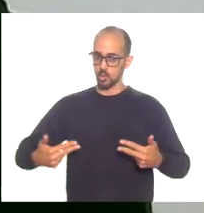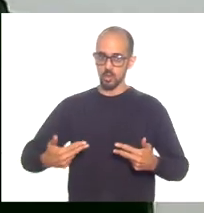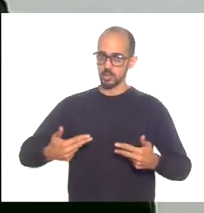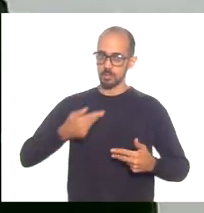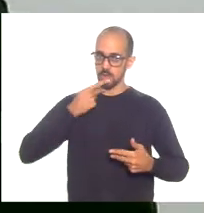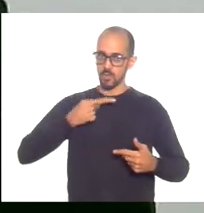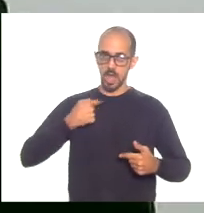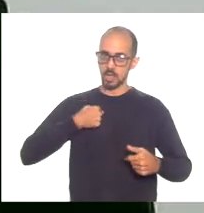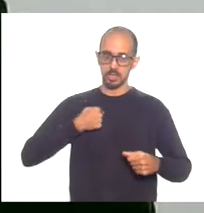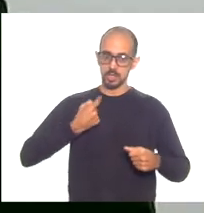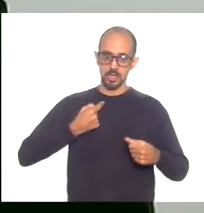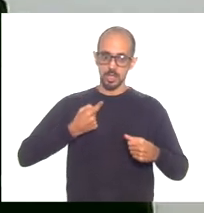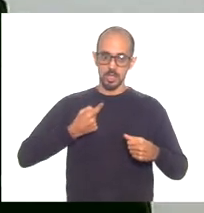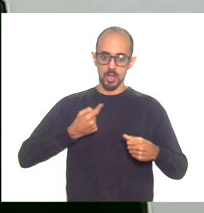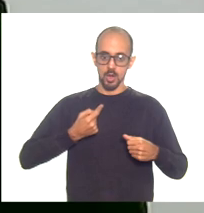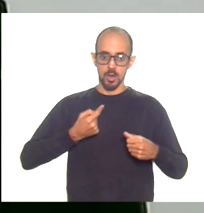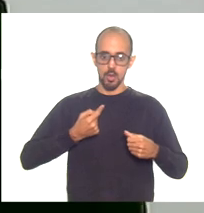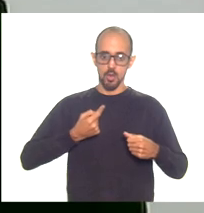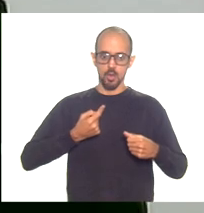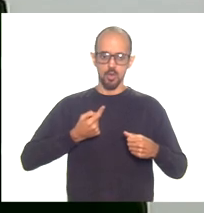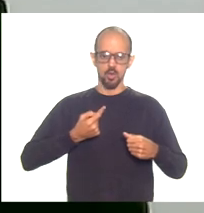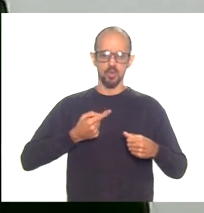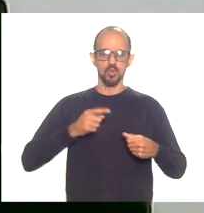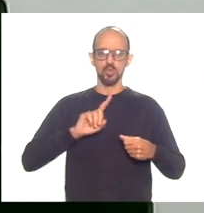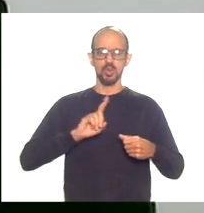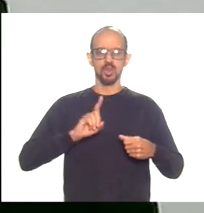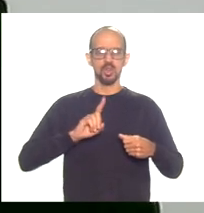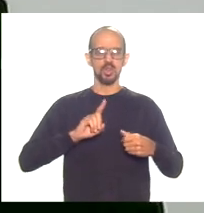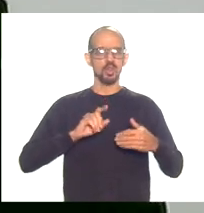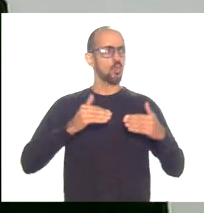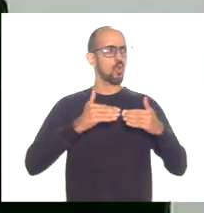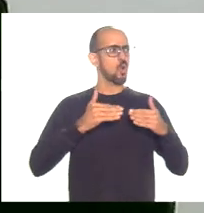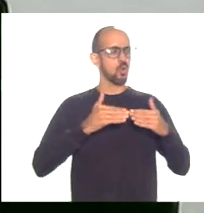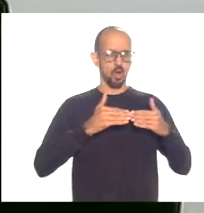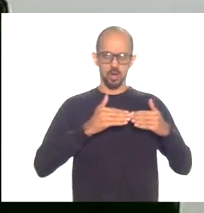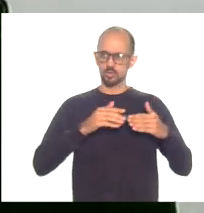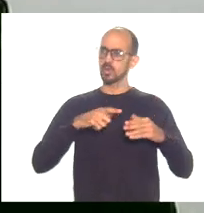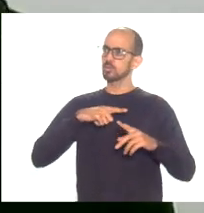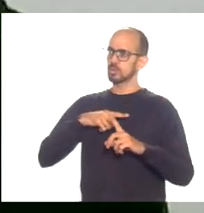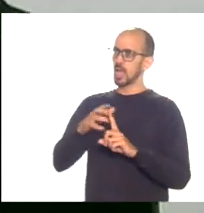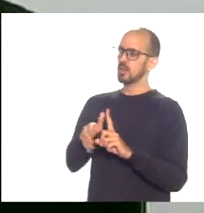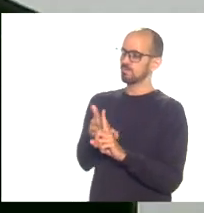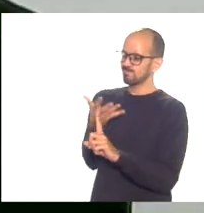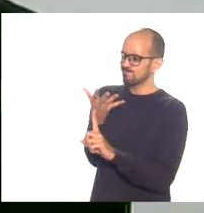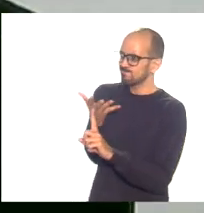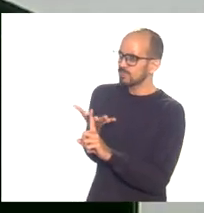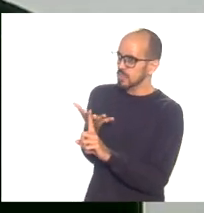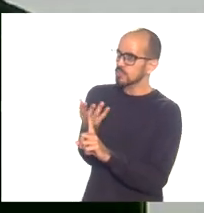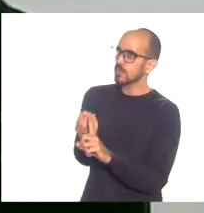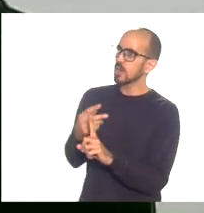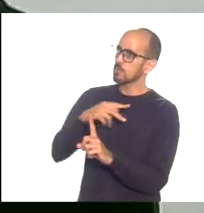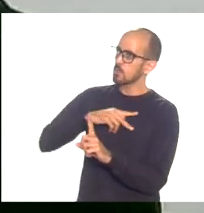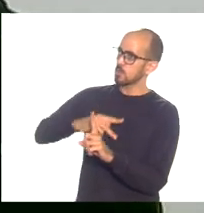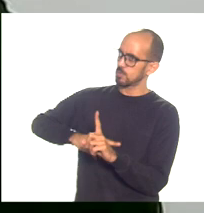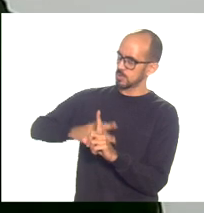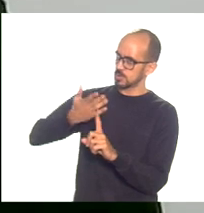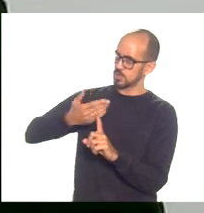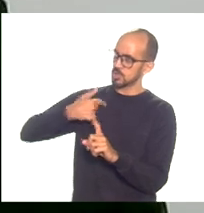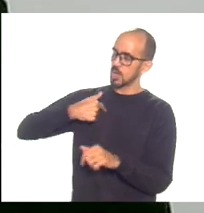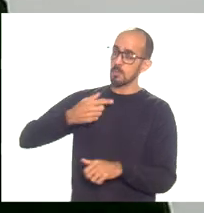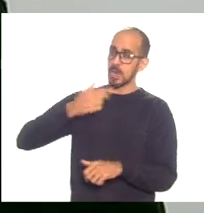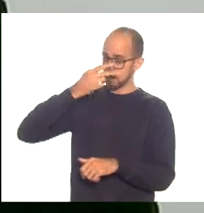corroboro com a fala de Vossa Excelência, a quem eu tenho profunda admiração, repito, e respeito. O governador Cláudio Castro, para quem o